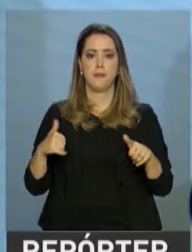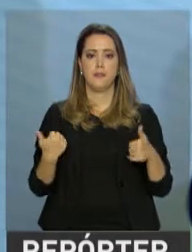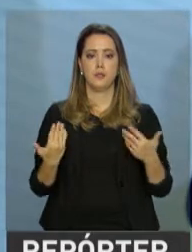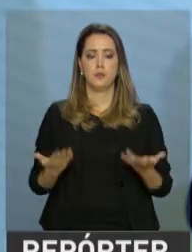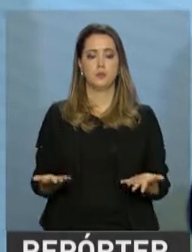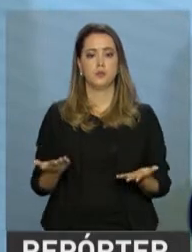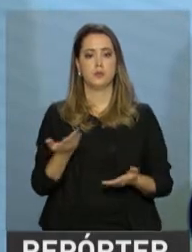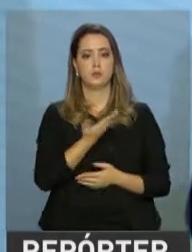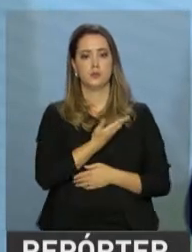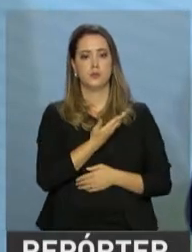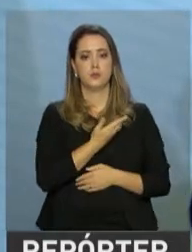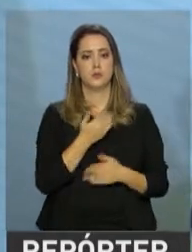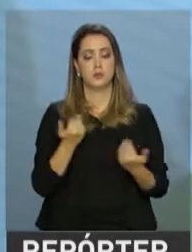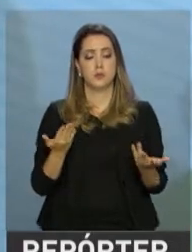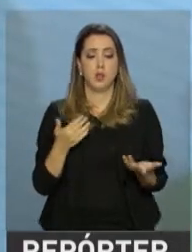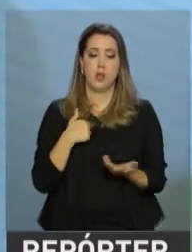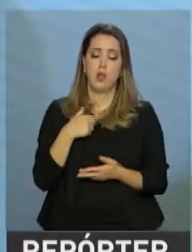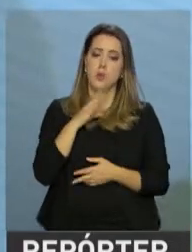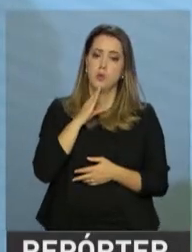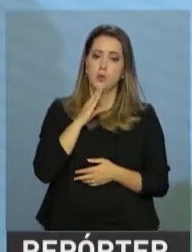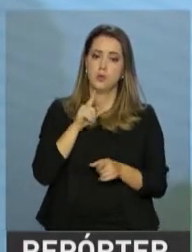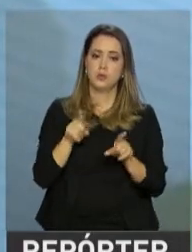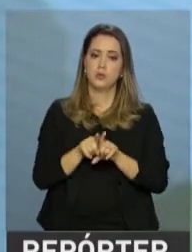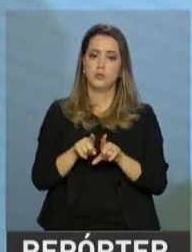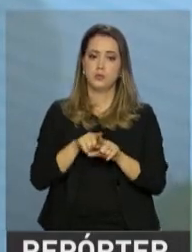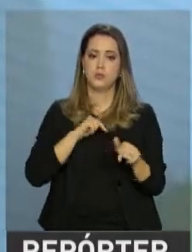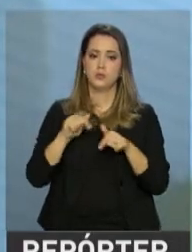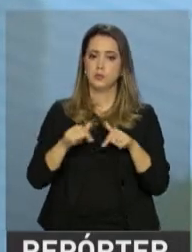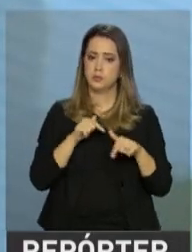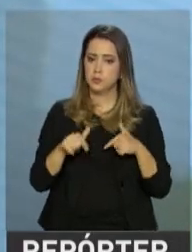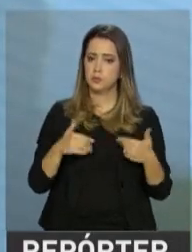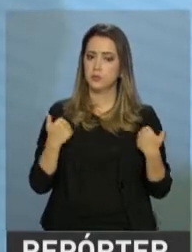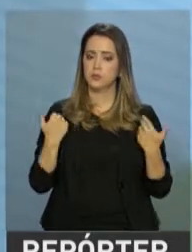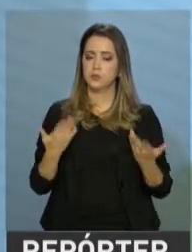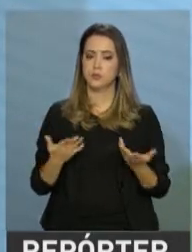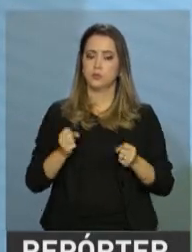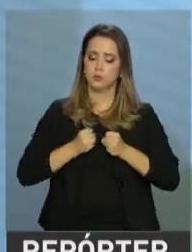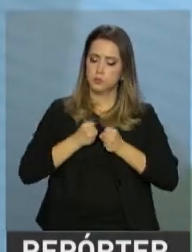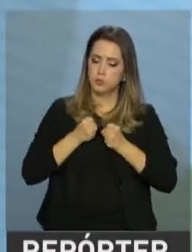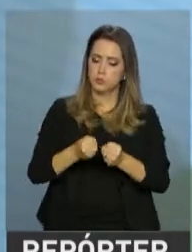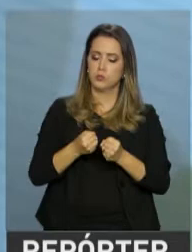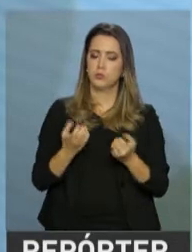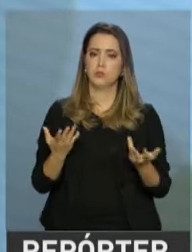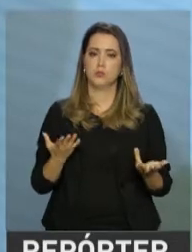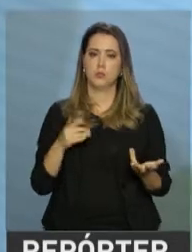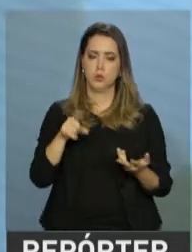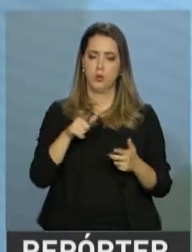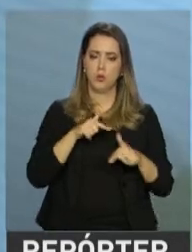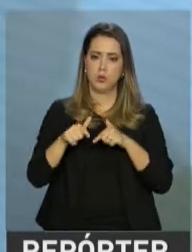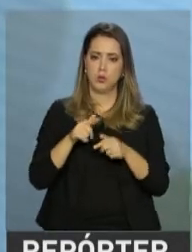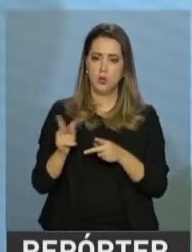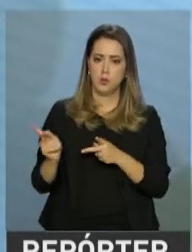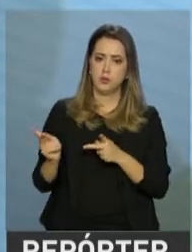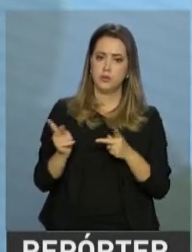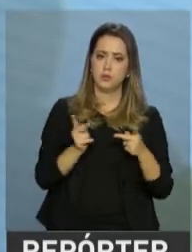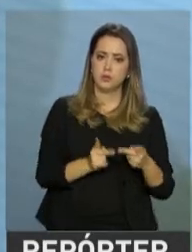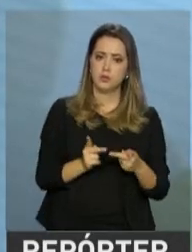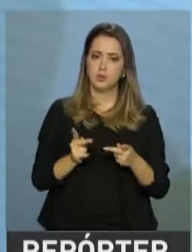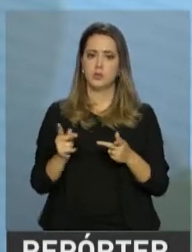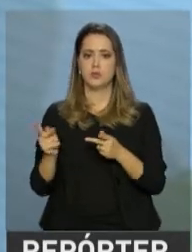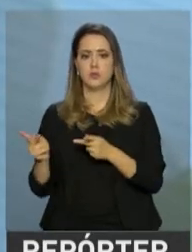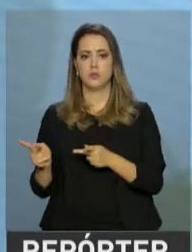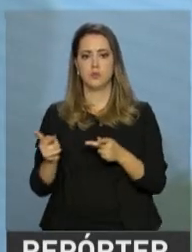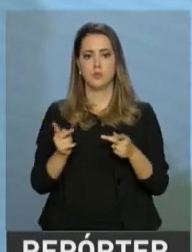meus amigos e eu reconheço também viu do trabalho duro no trabalho não é de visitação é um